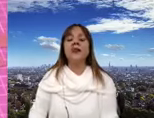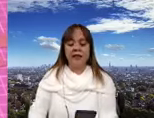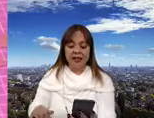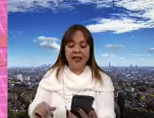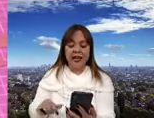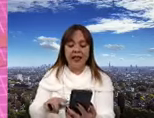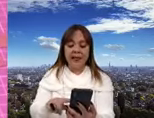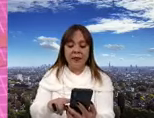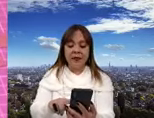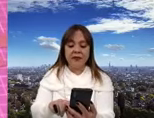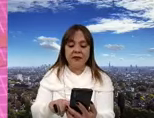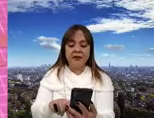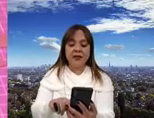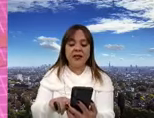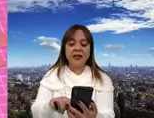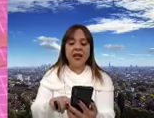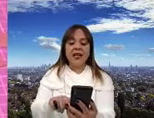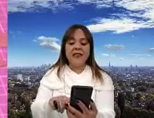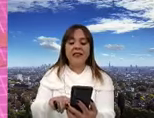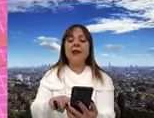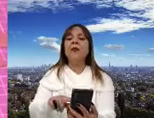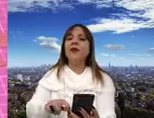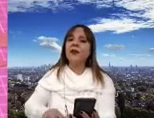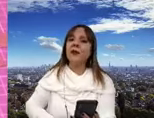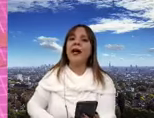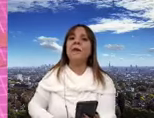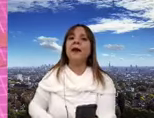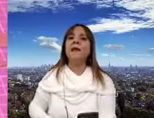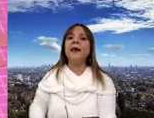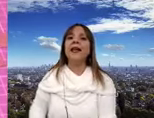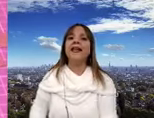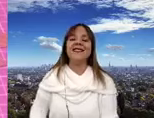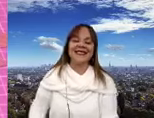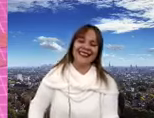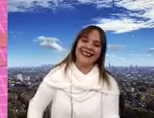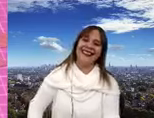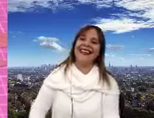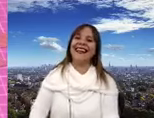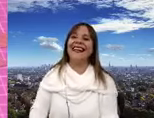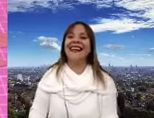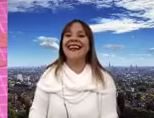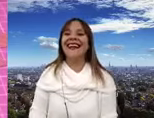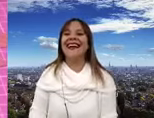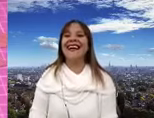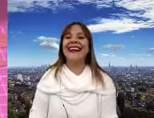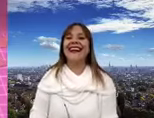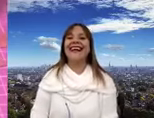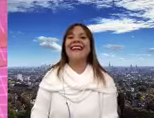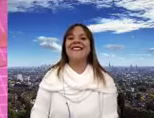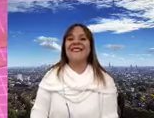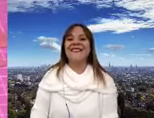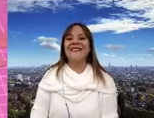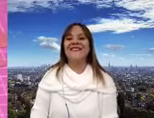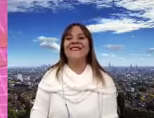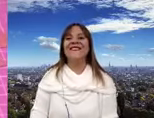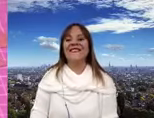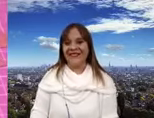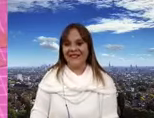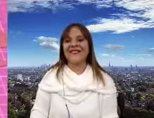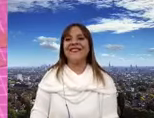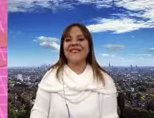Adriele Ribeiro escreveu que você ensina muito bem, parabéns. Ah, obrigada, fico muito feliz, viu? Se tiver dúvida,